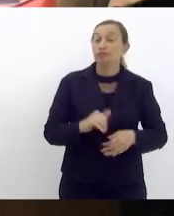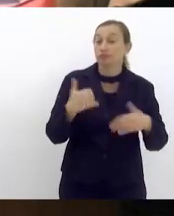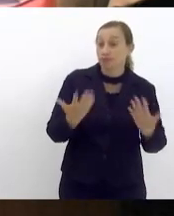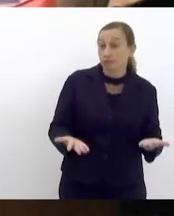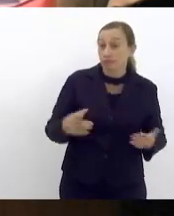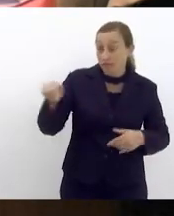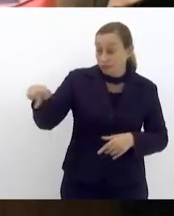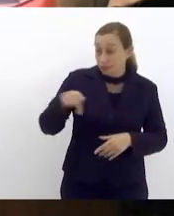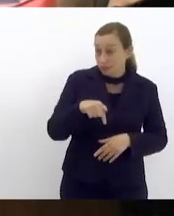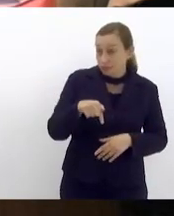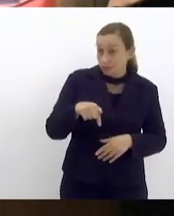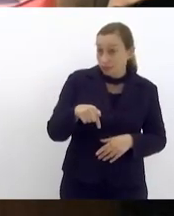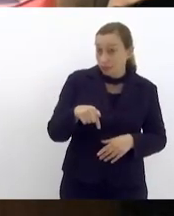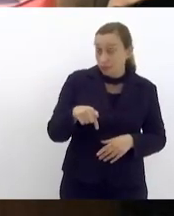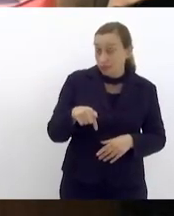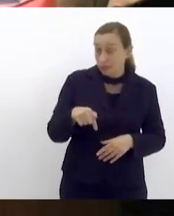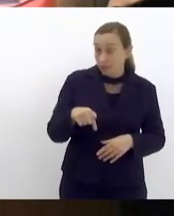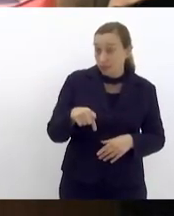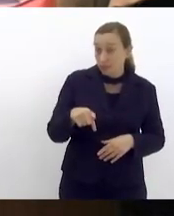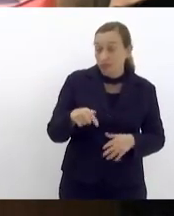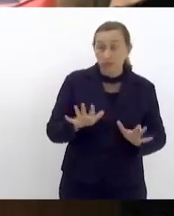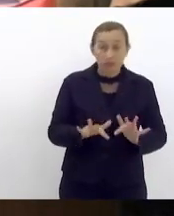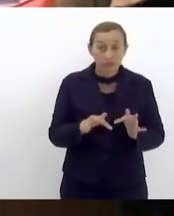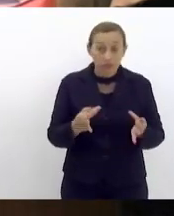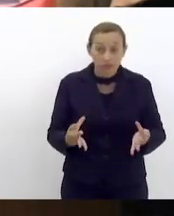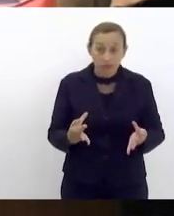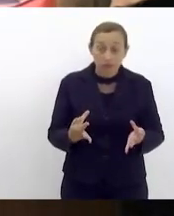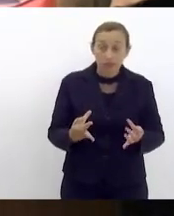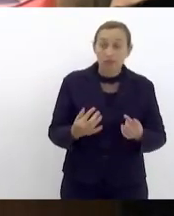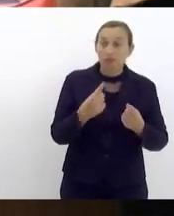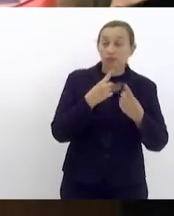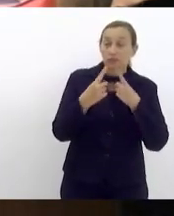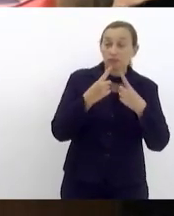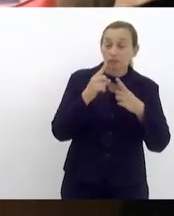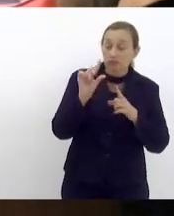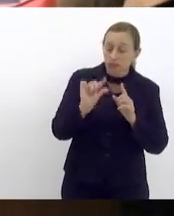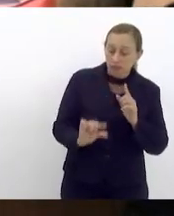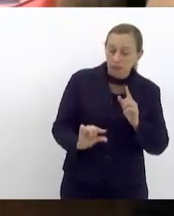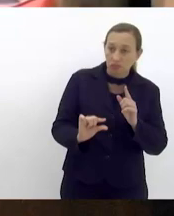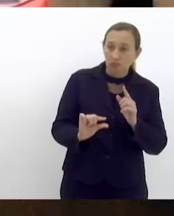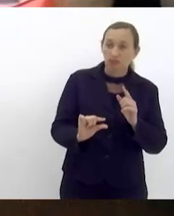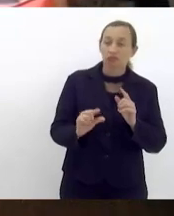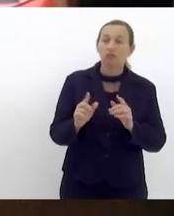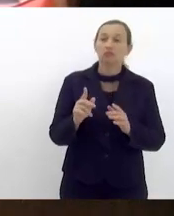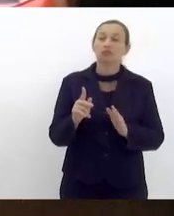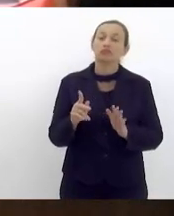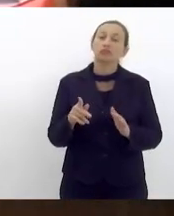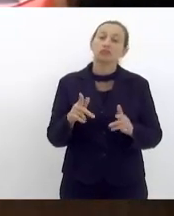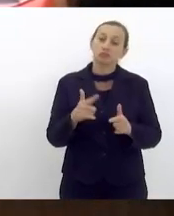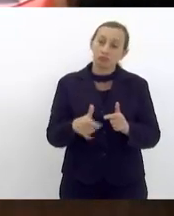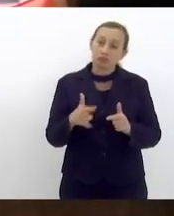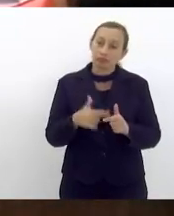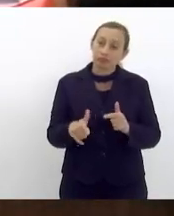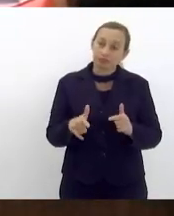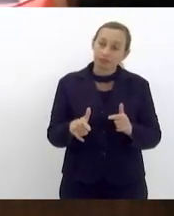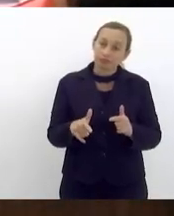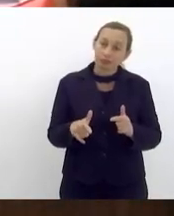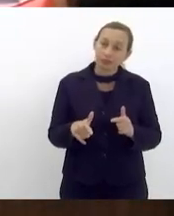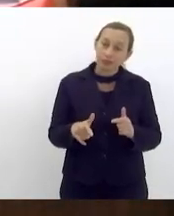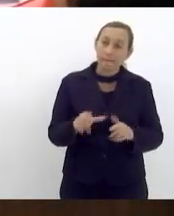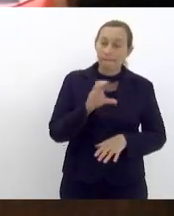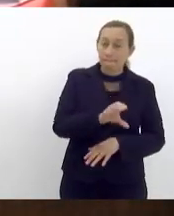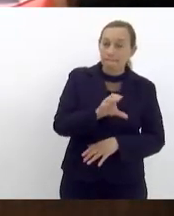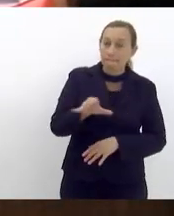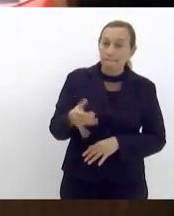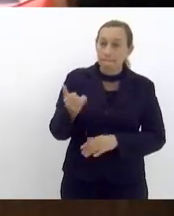vinha para cá de forma pobre o discurso era diminuído o projeto era pequena Esse é um problema com